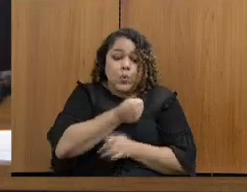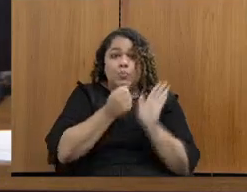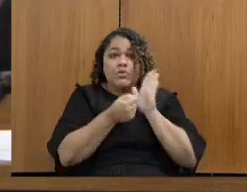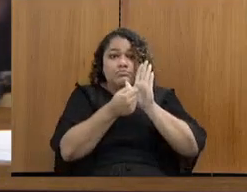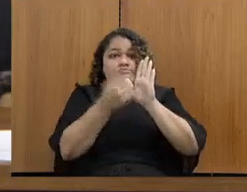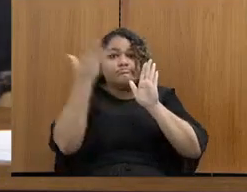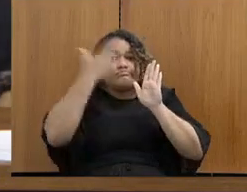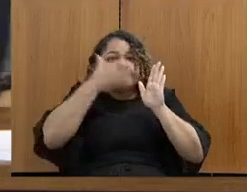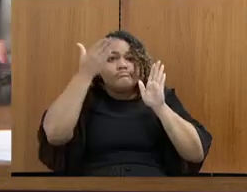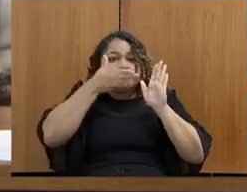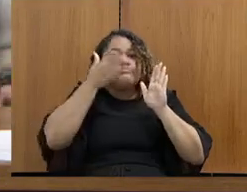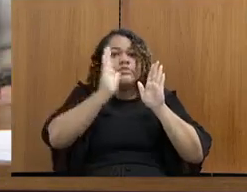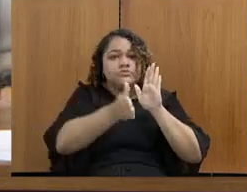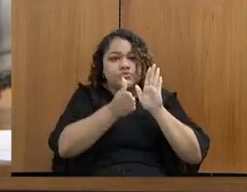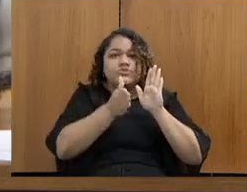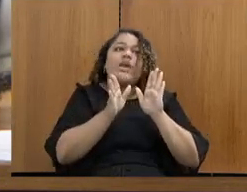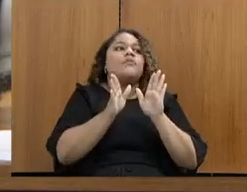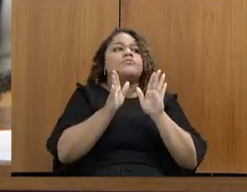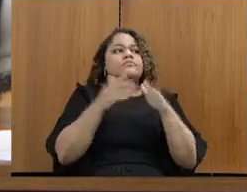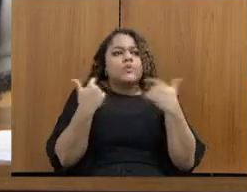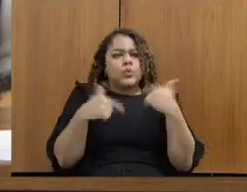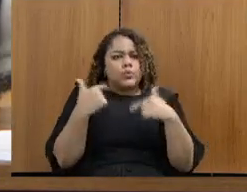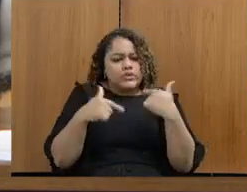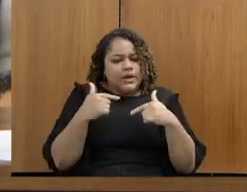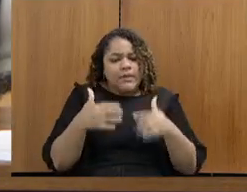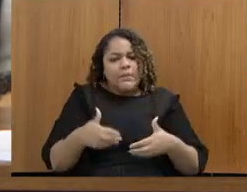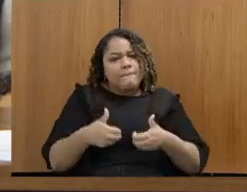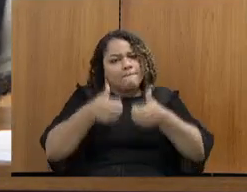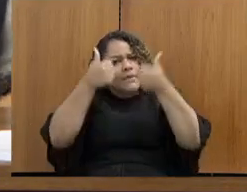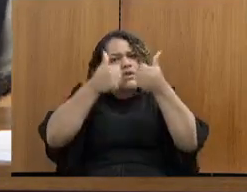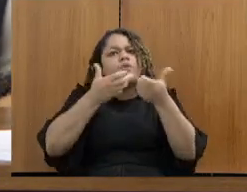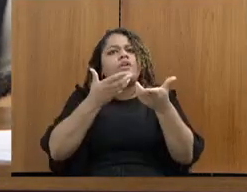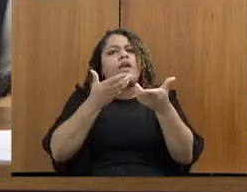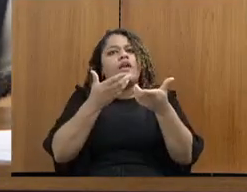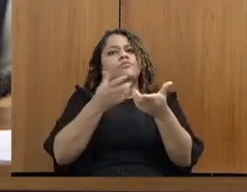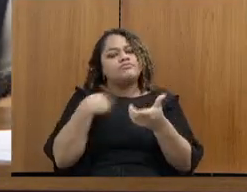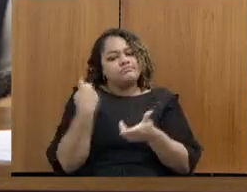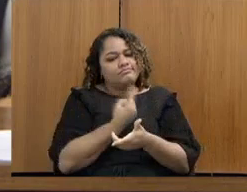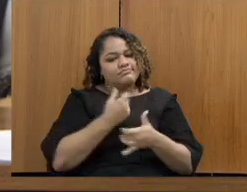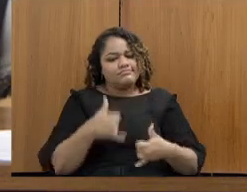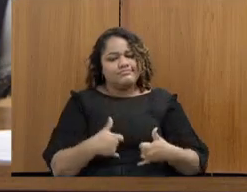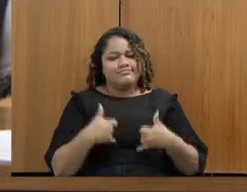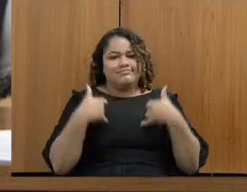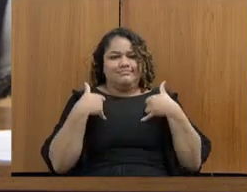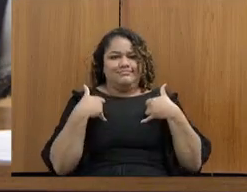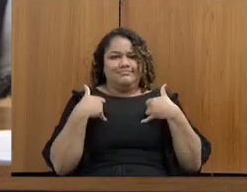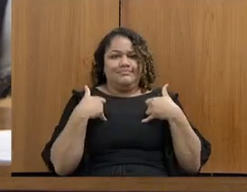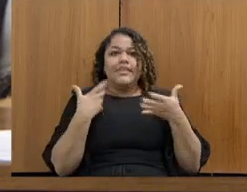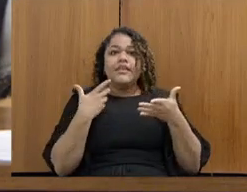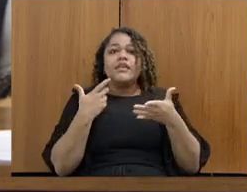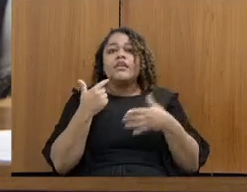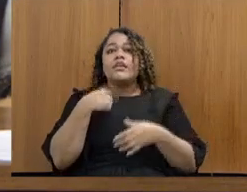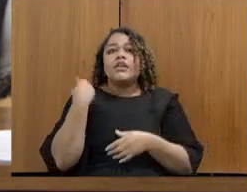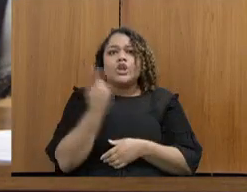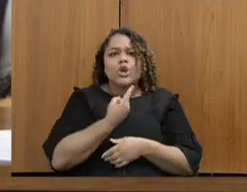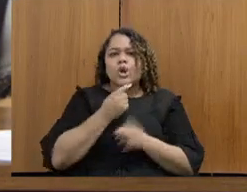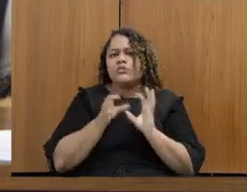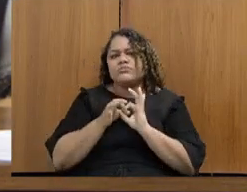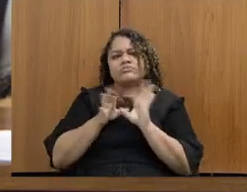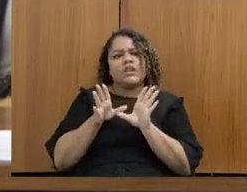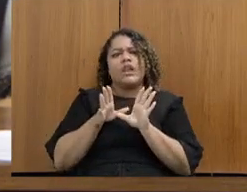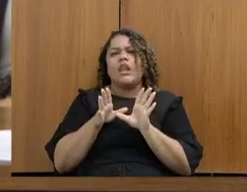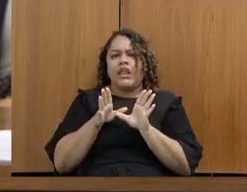melhorado e isso é motivo de muito orgulho para a gente aqui e o nosso mandato é totalmente disponível e